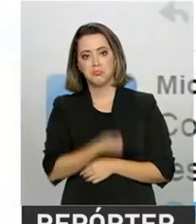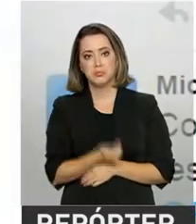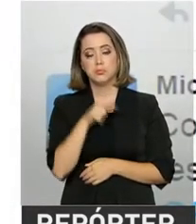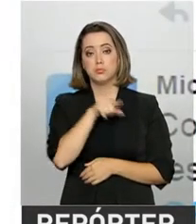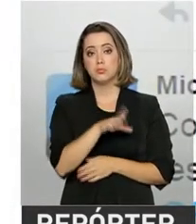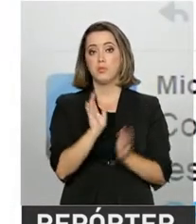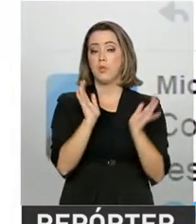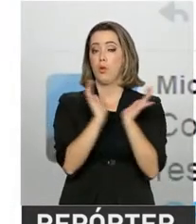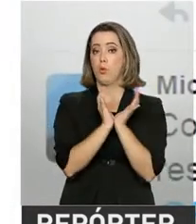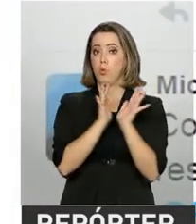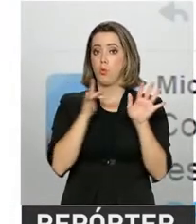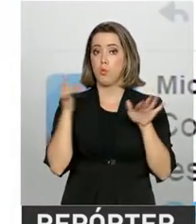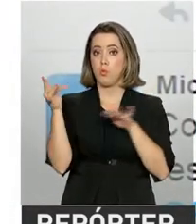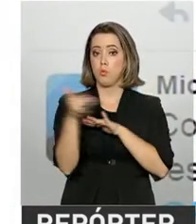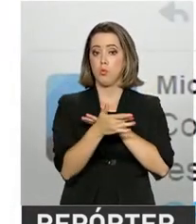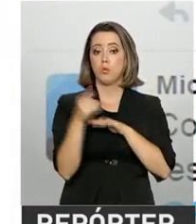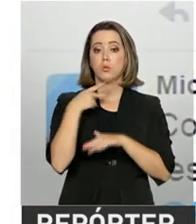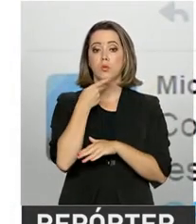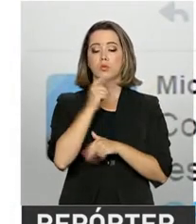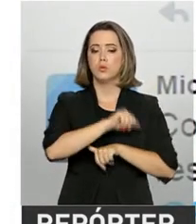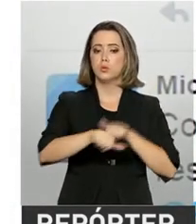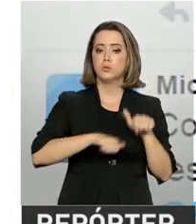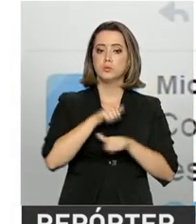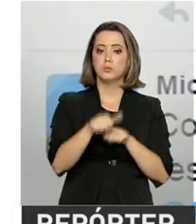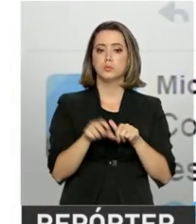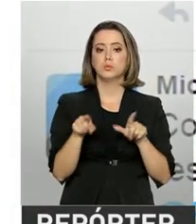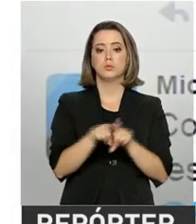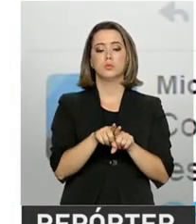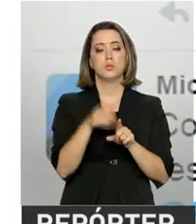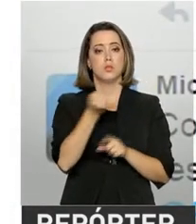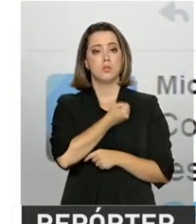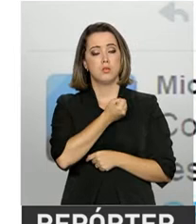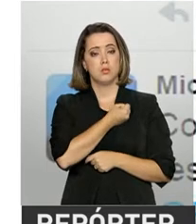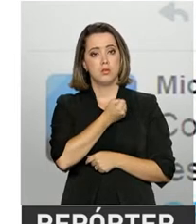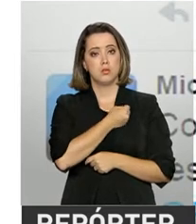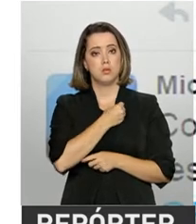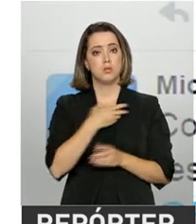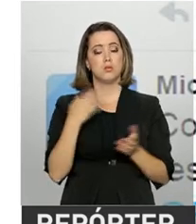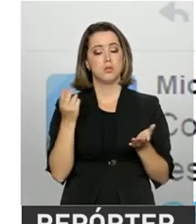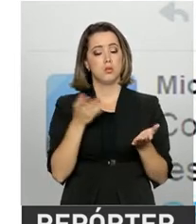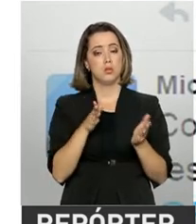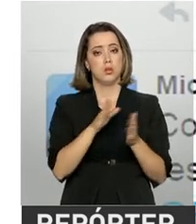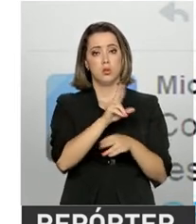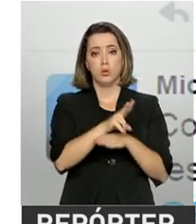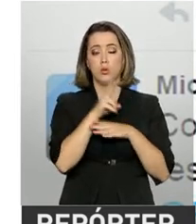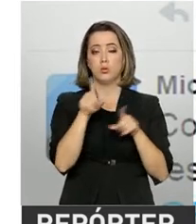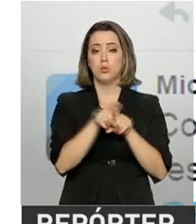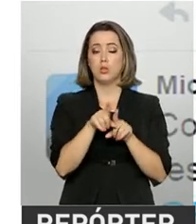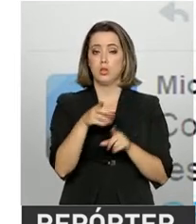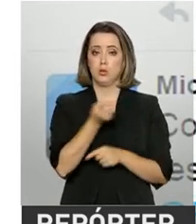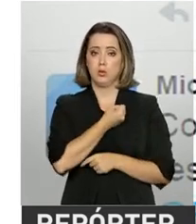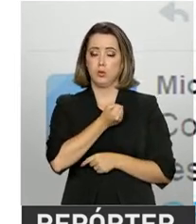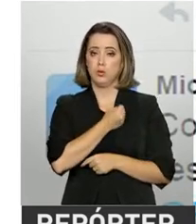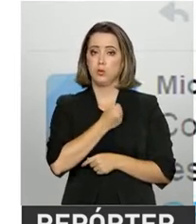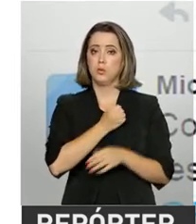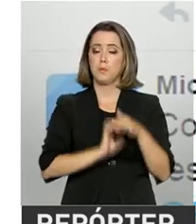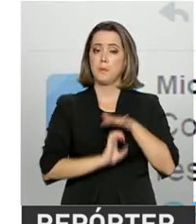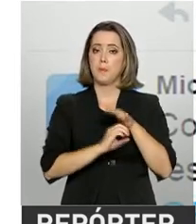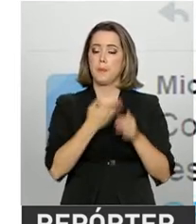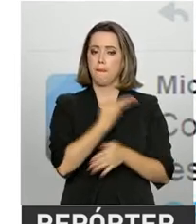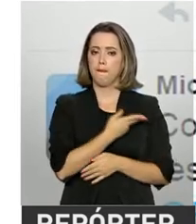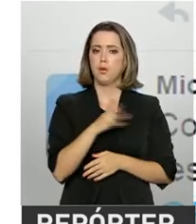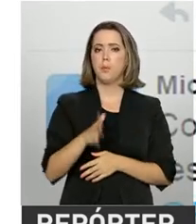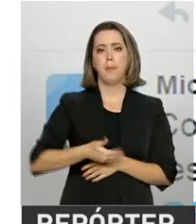comentou a alteração na nota de crédito da petrobras segundo o presidente começamos a colher o resultado do trabalho feito com